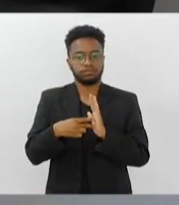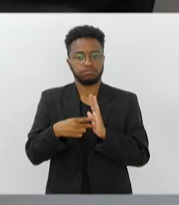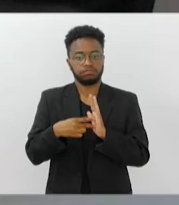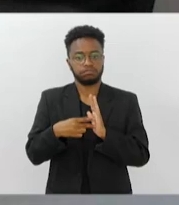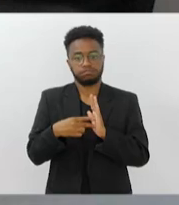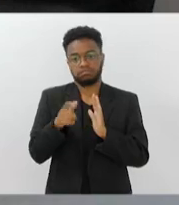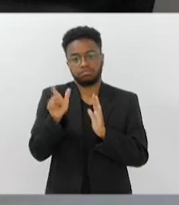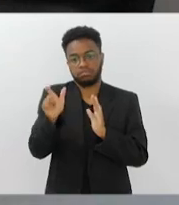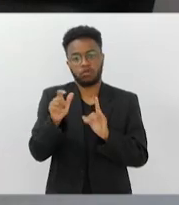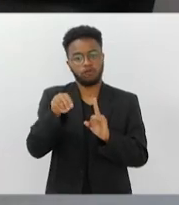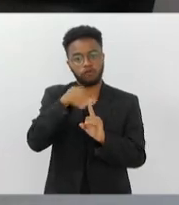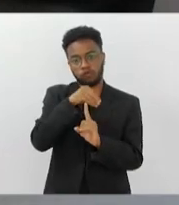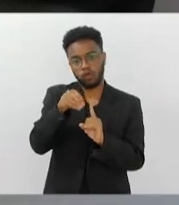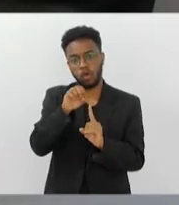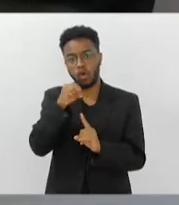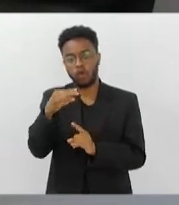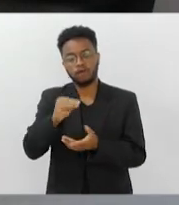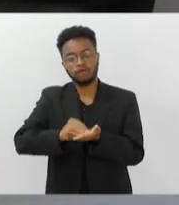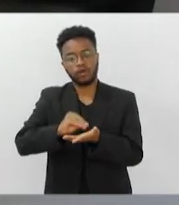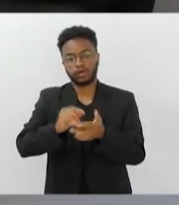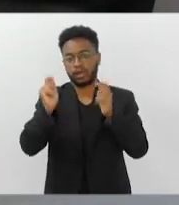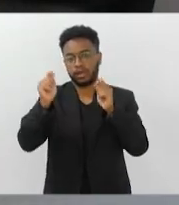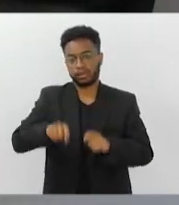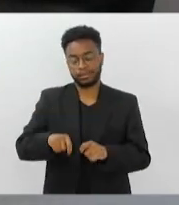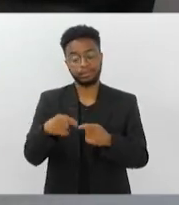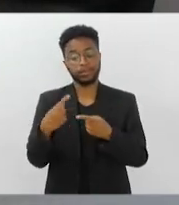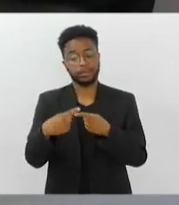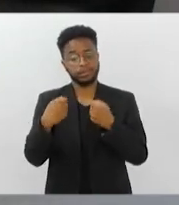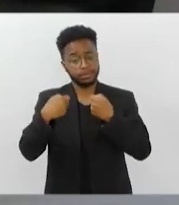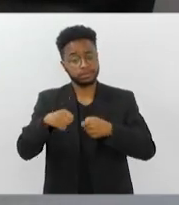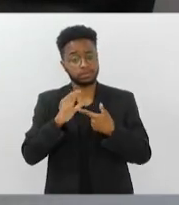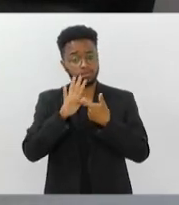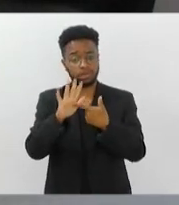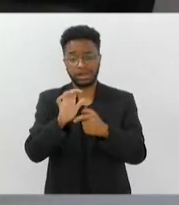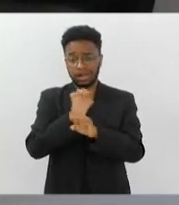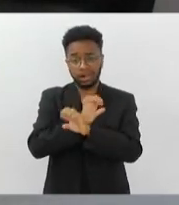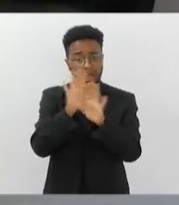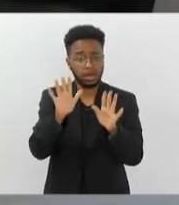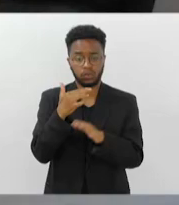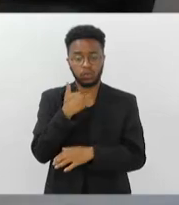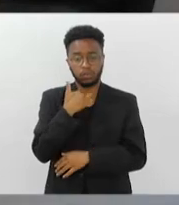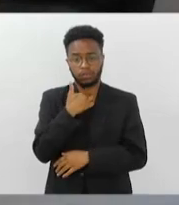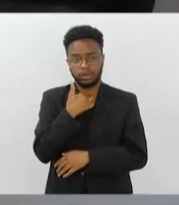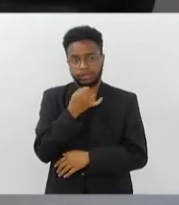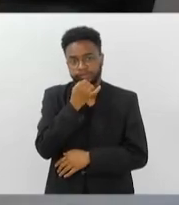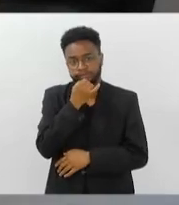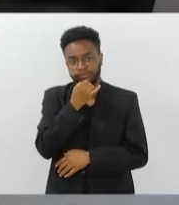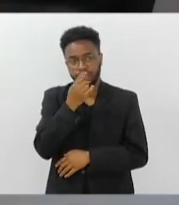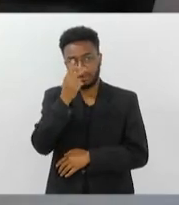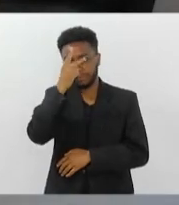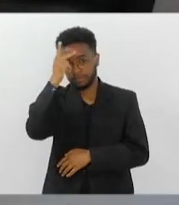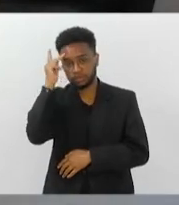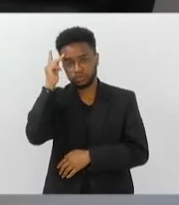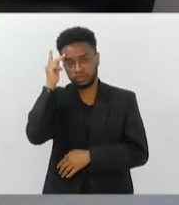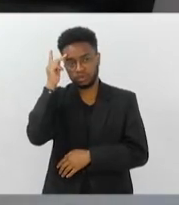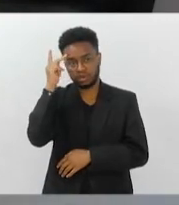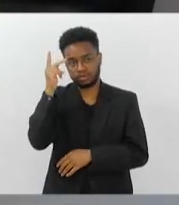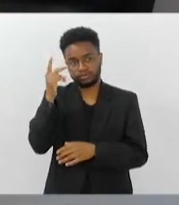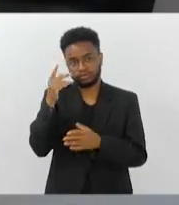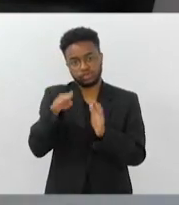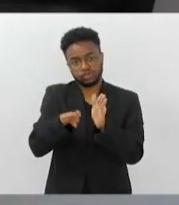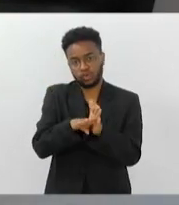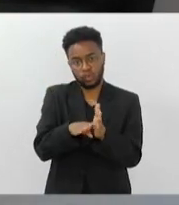de vulnerabilidade, de incapacidade, né? Tem que ser uma coisa notória, né? Não pode o cara chegou, né? O passageiro